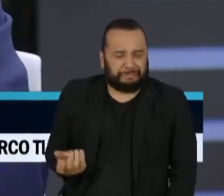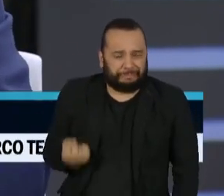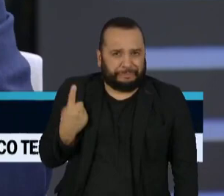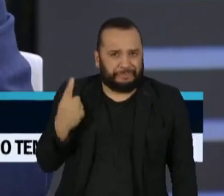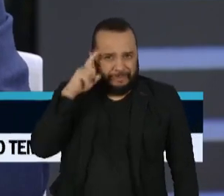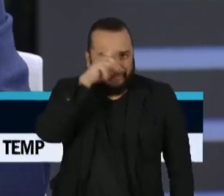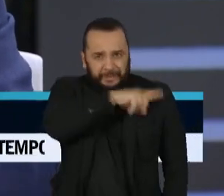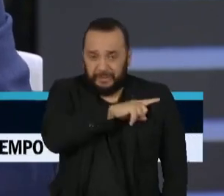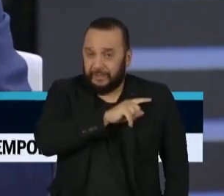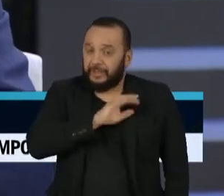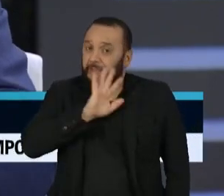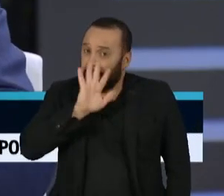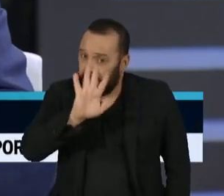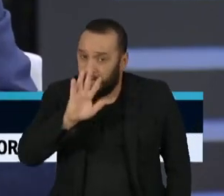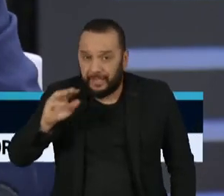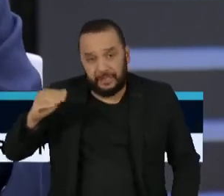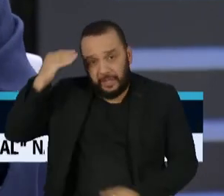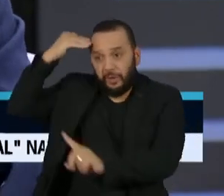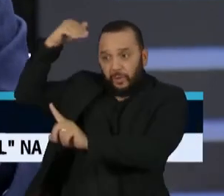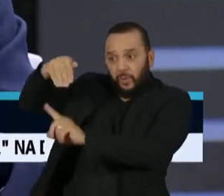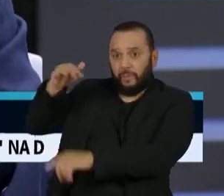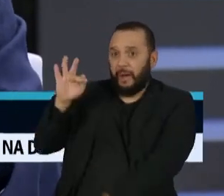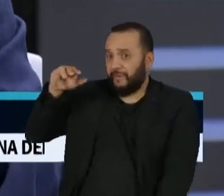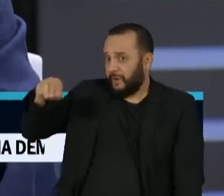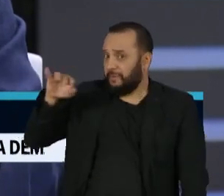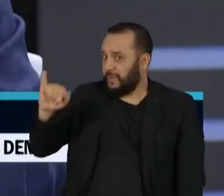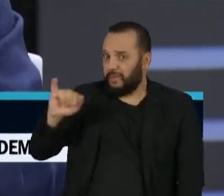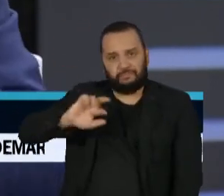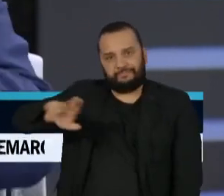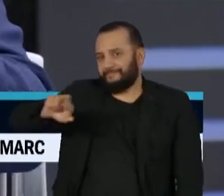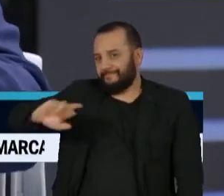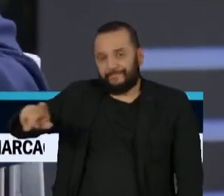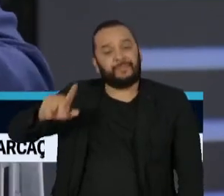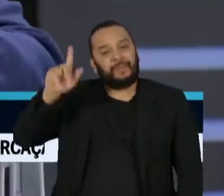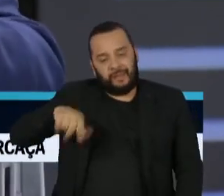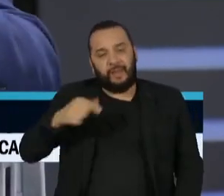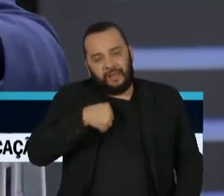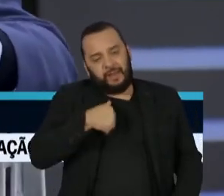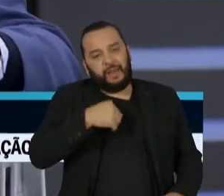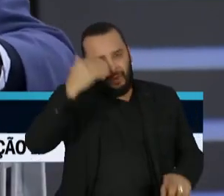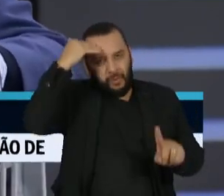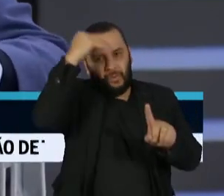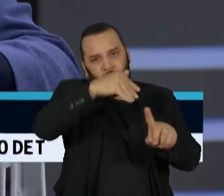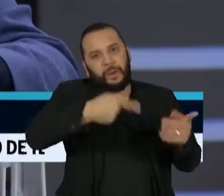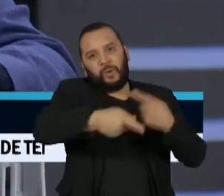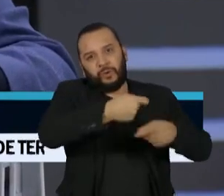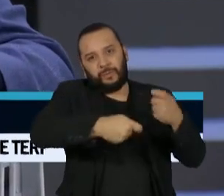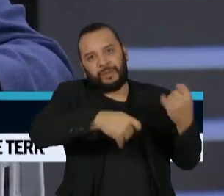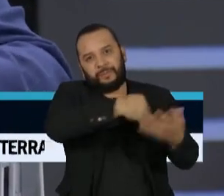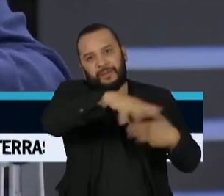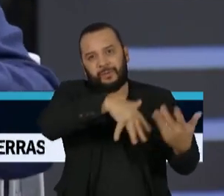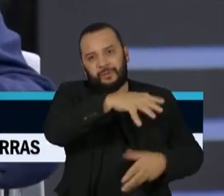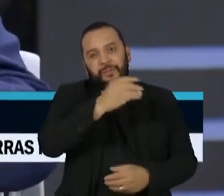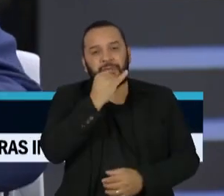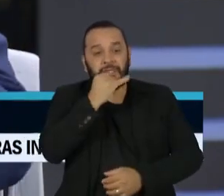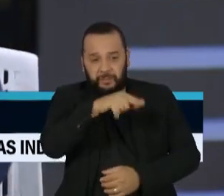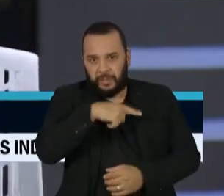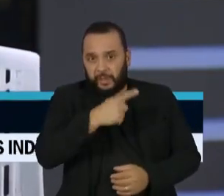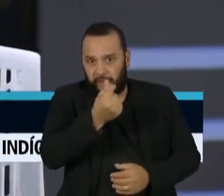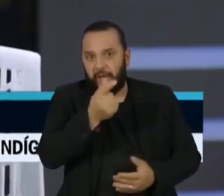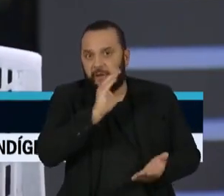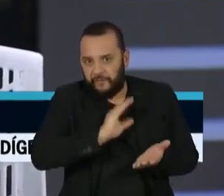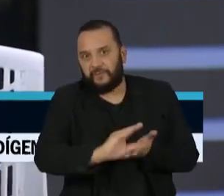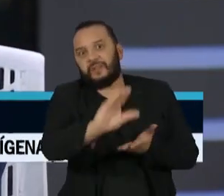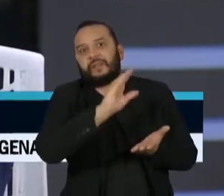atrapalhada, que desrespeita qualquer fundamento econômico. Por exemplo, você quer dar financiamento para as exportações?